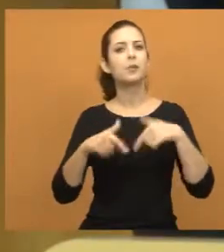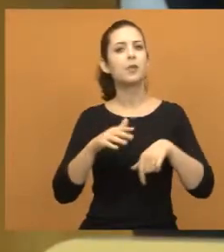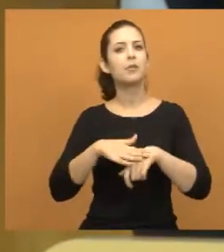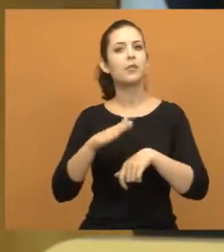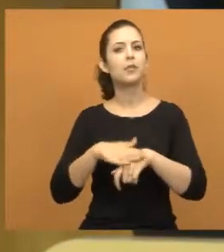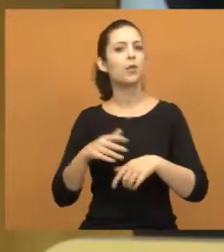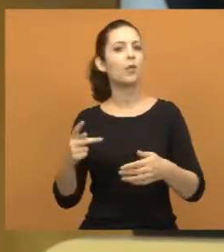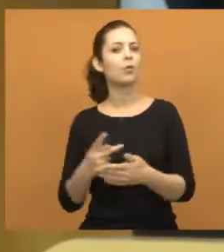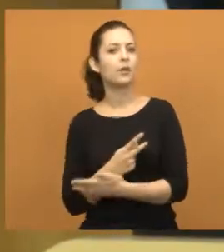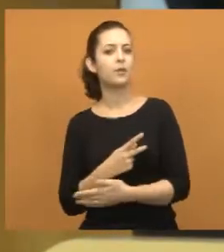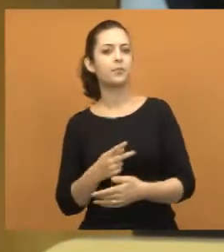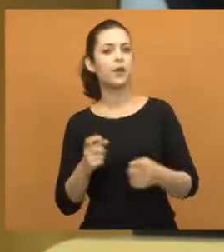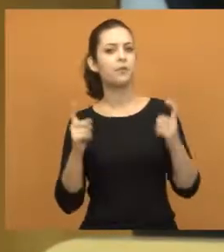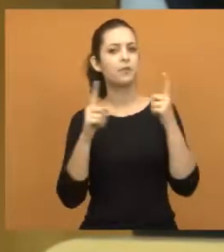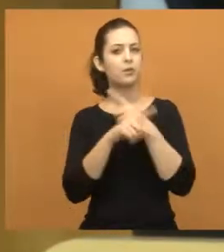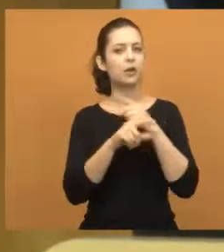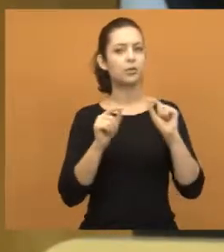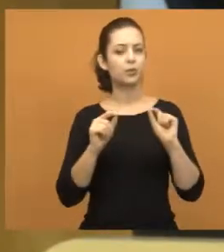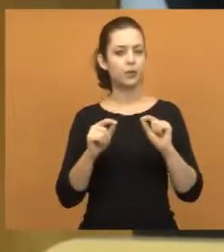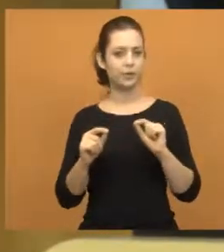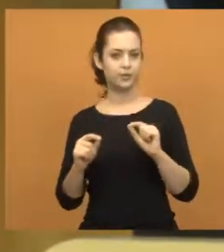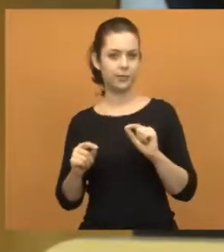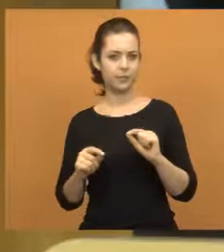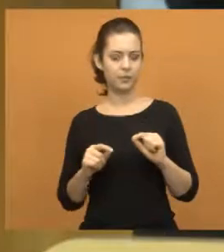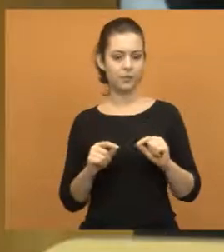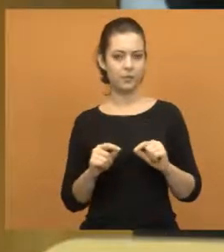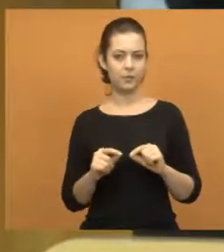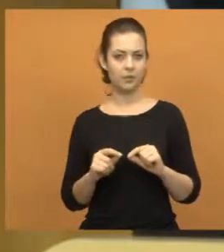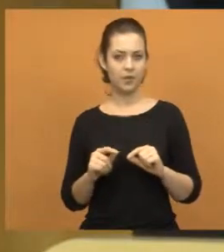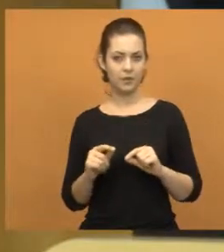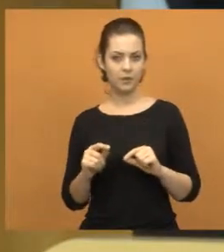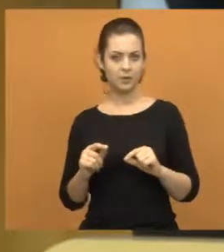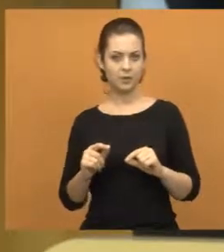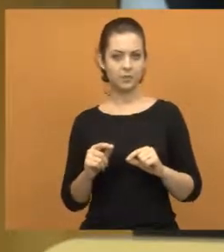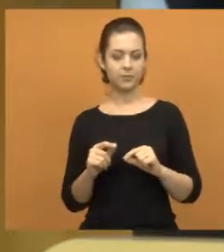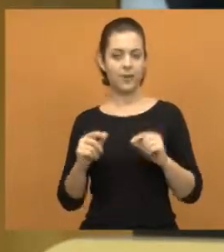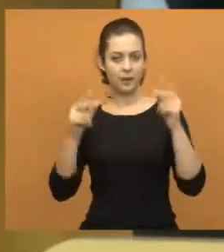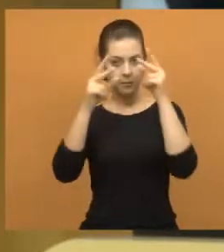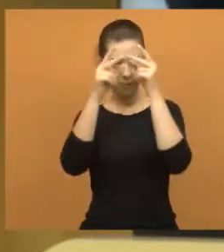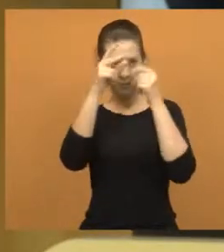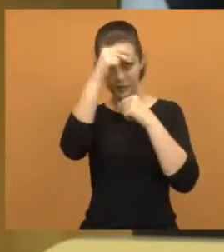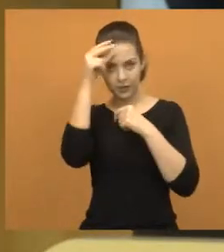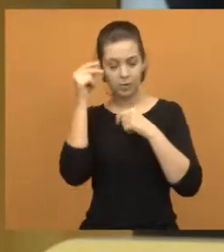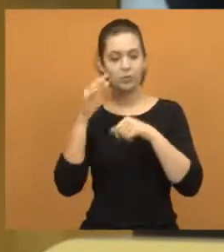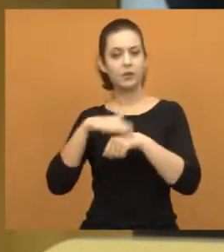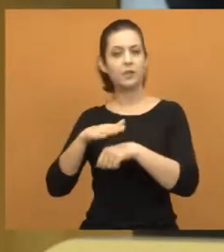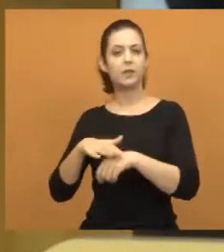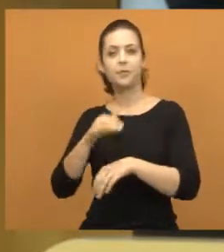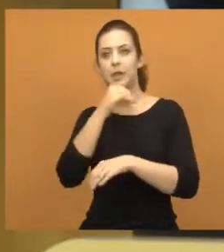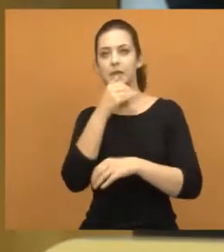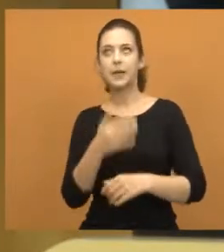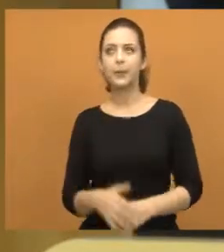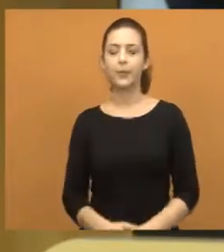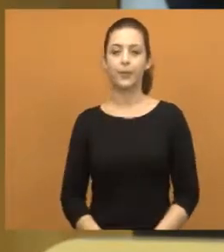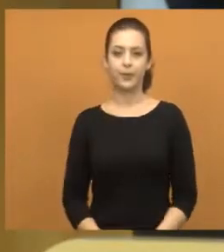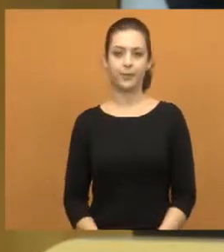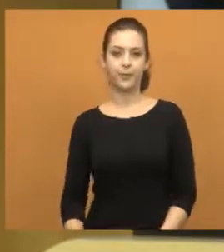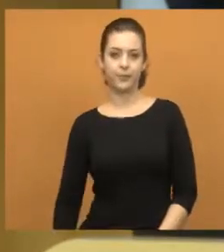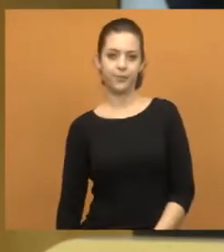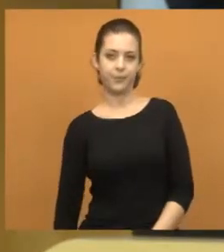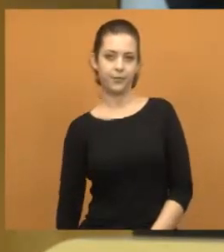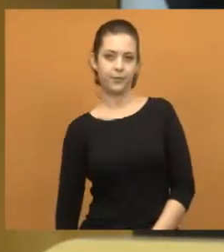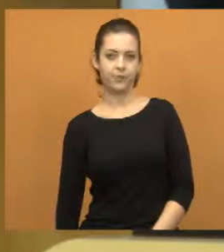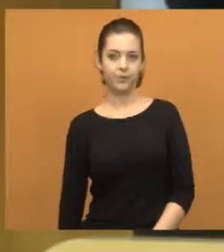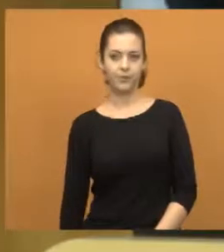que acontece hoje? A dificuldade é muito grande, né? Quando é a prefeitura que vai fazer, vamos dar um exemplo aqui, ela vai fazer um